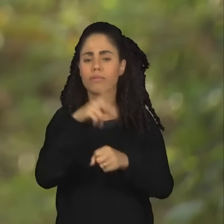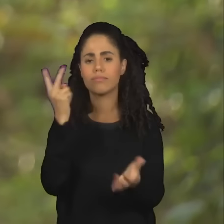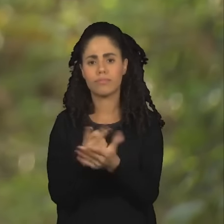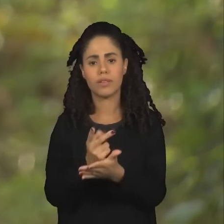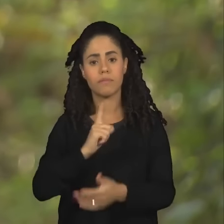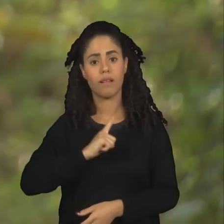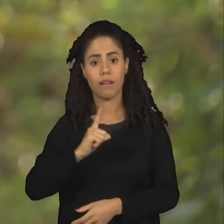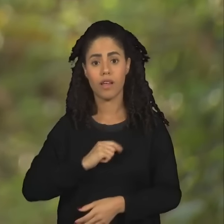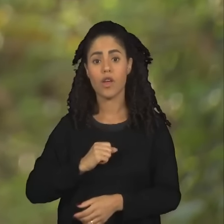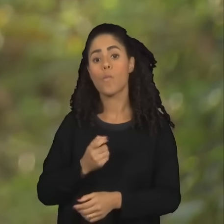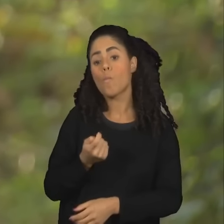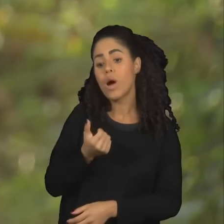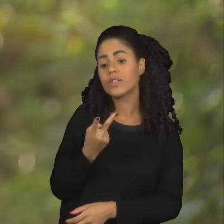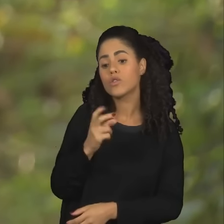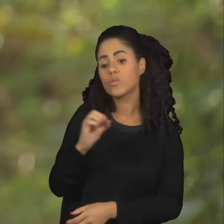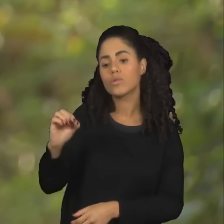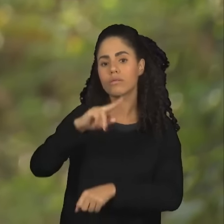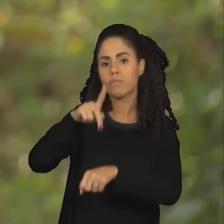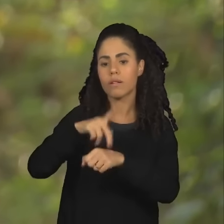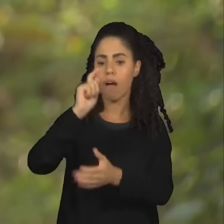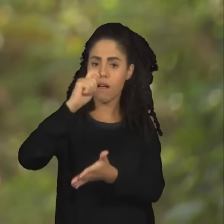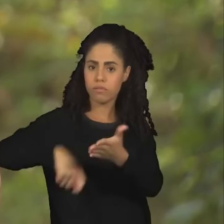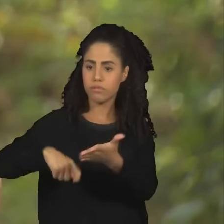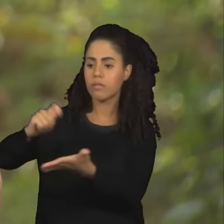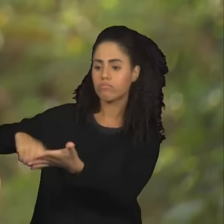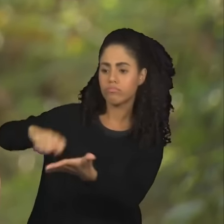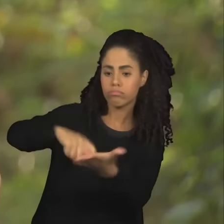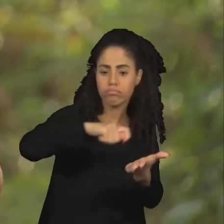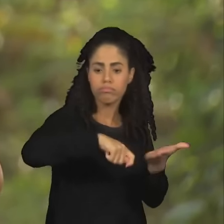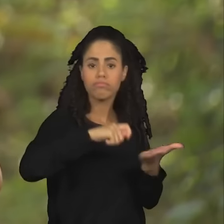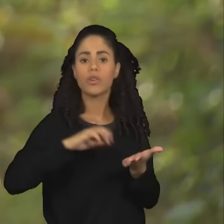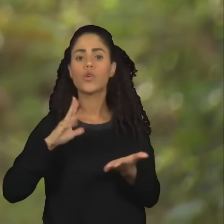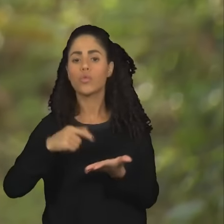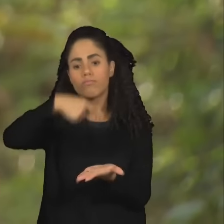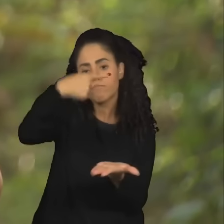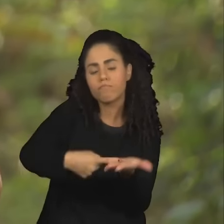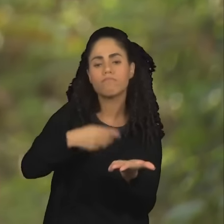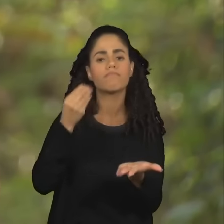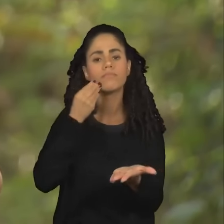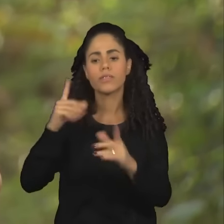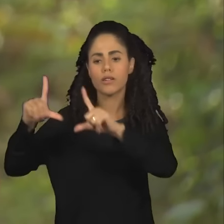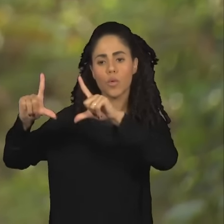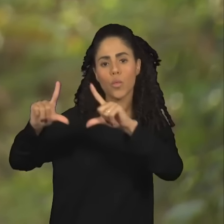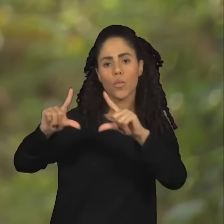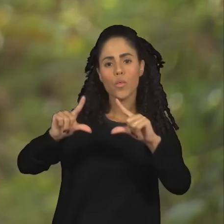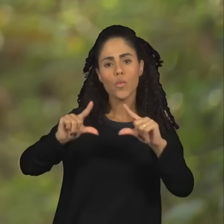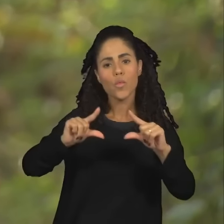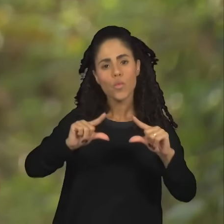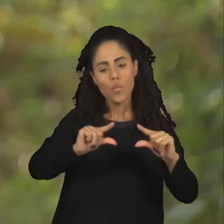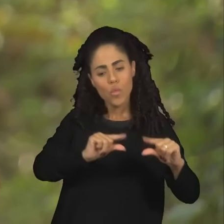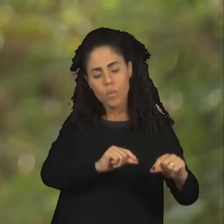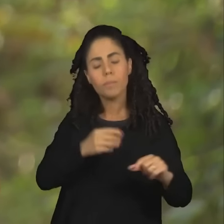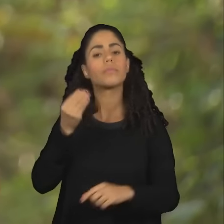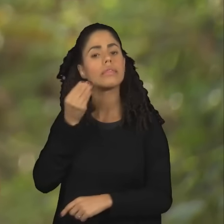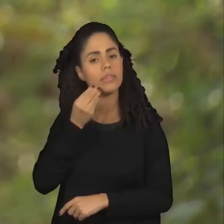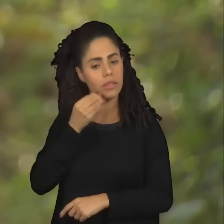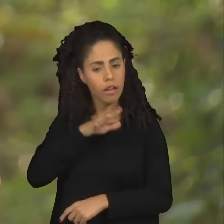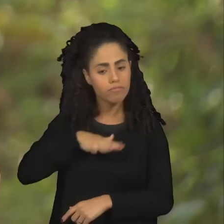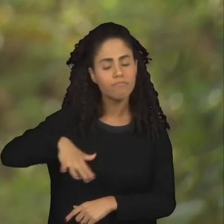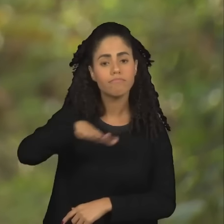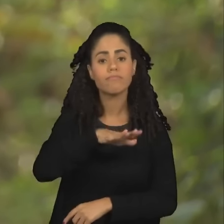são quase 200, assinam acordos internacionais para tentar reduzir as emissões de poluentes na